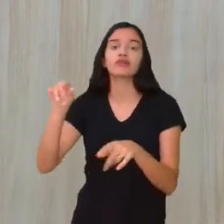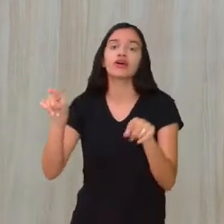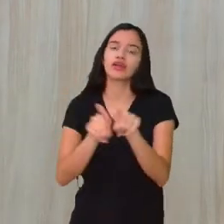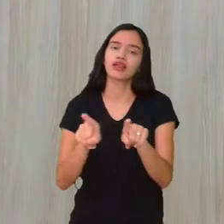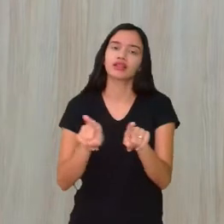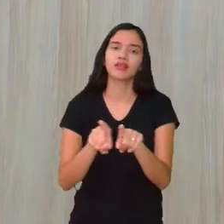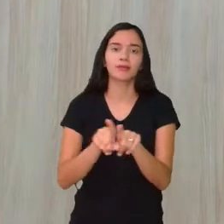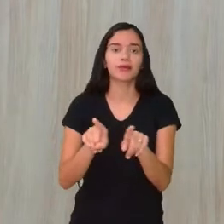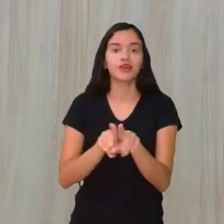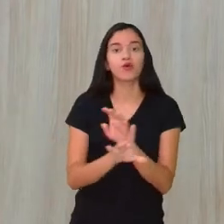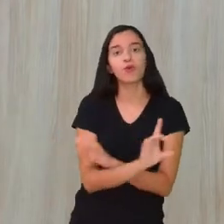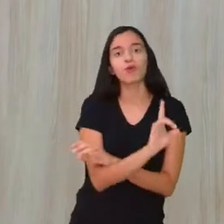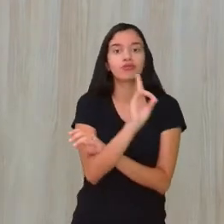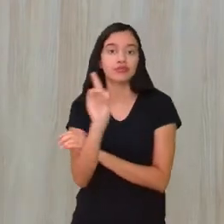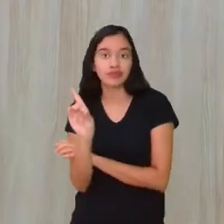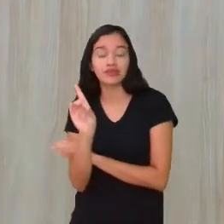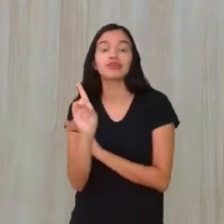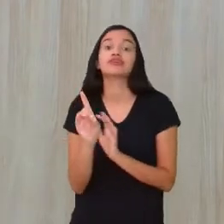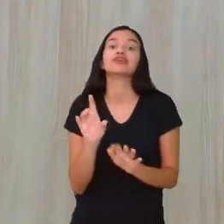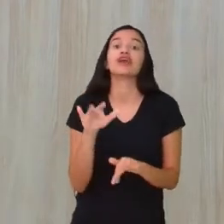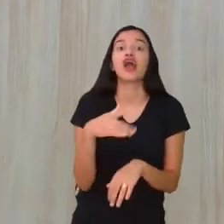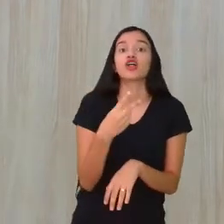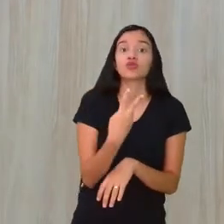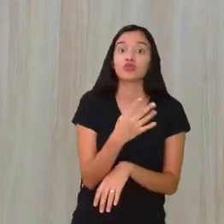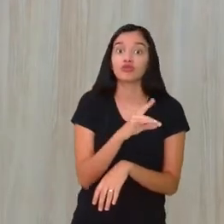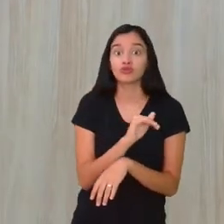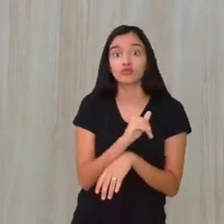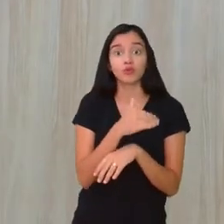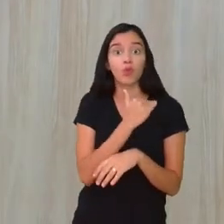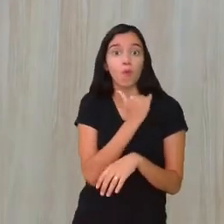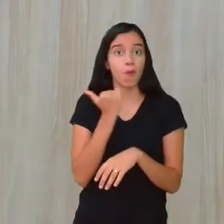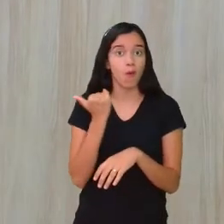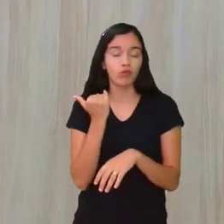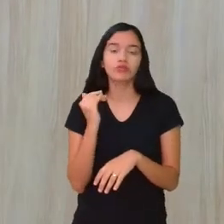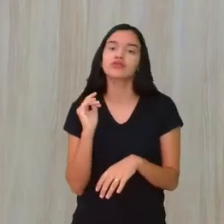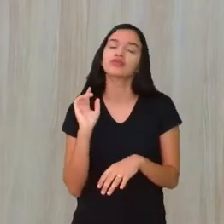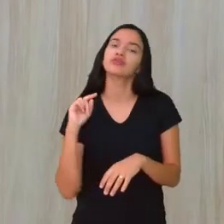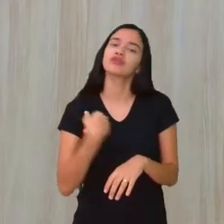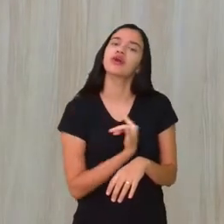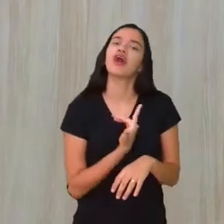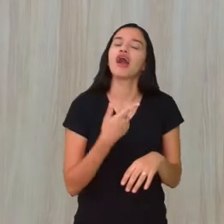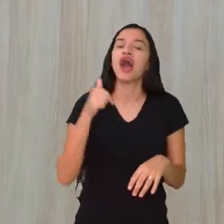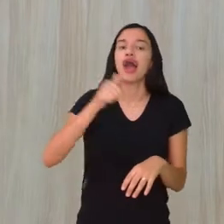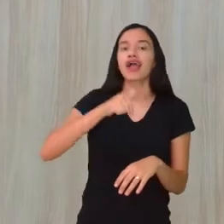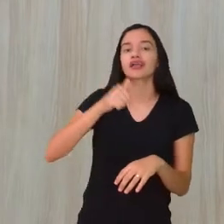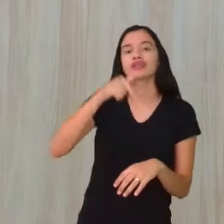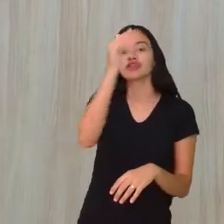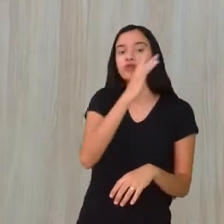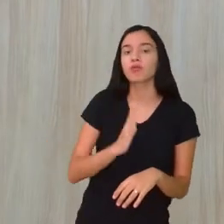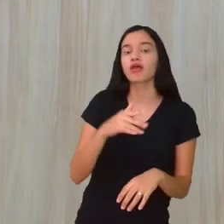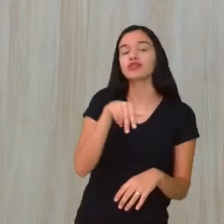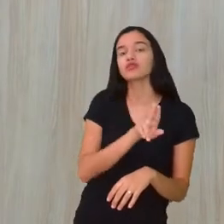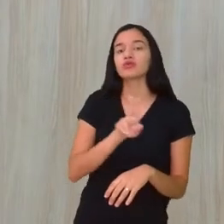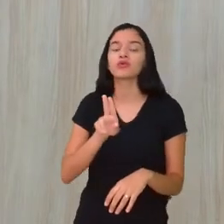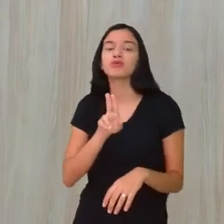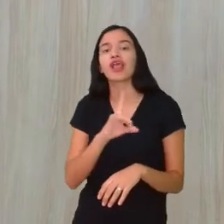construída na região da América Central. E a gente vai observar ali,